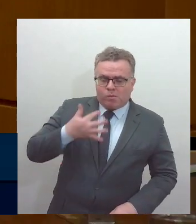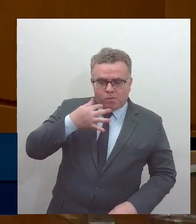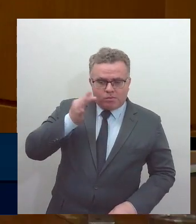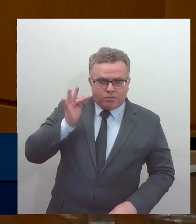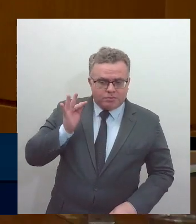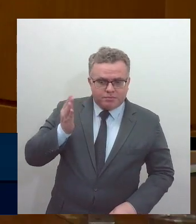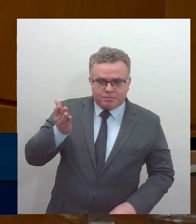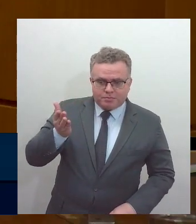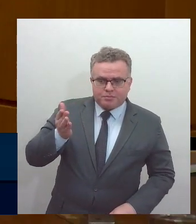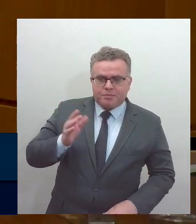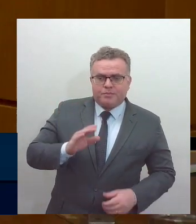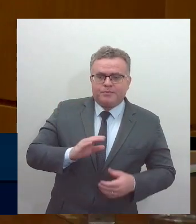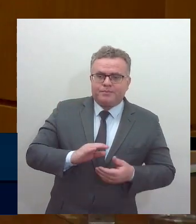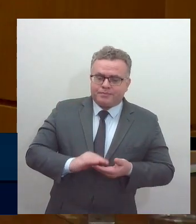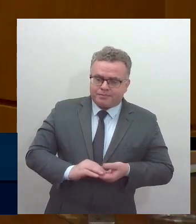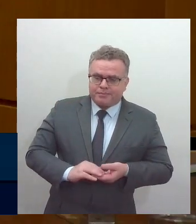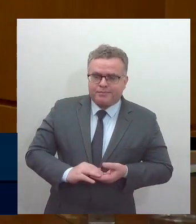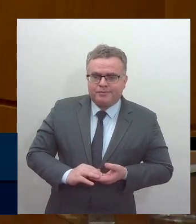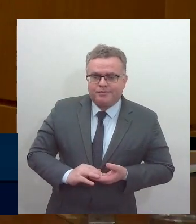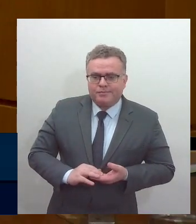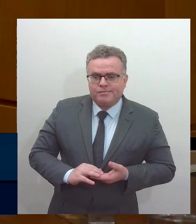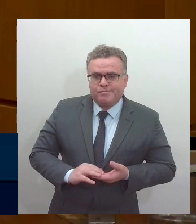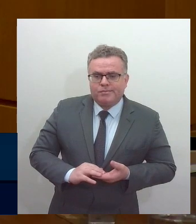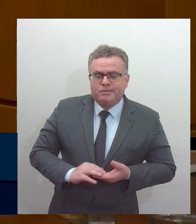onde nos municípios de